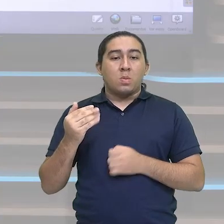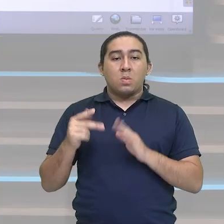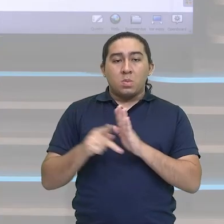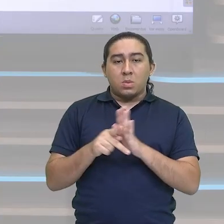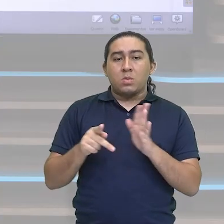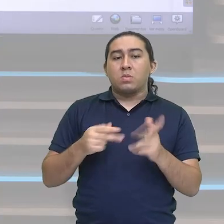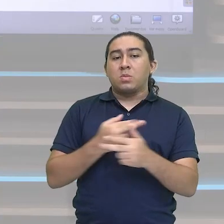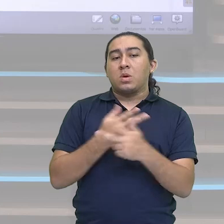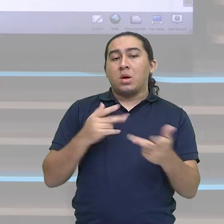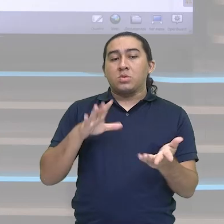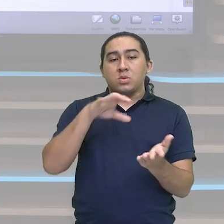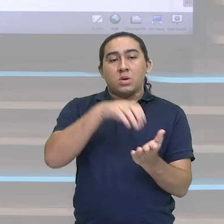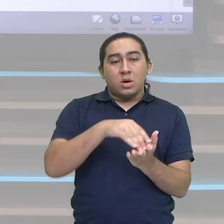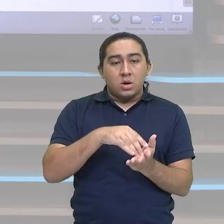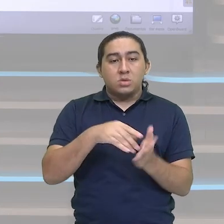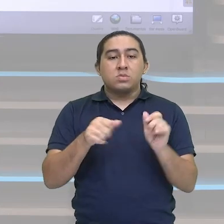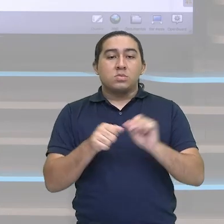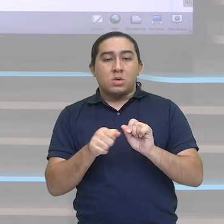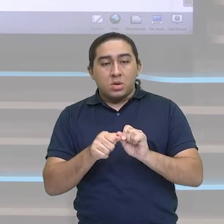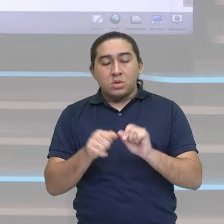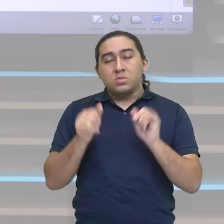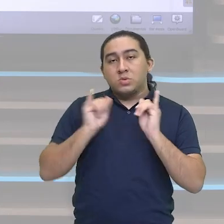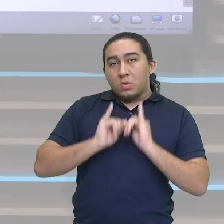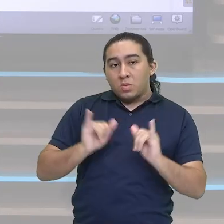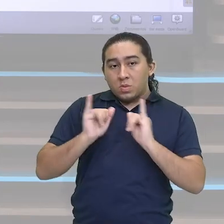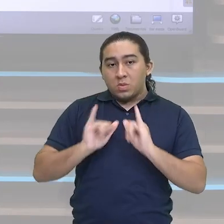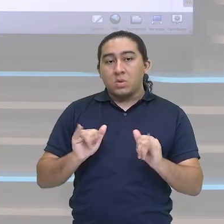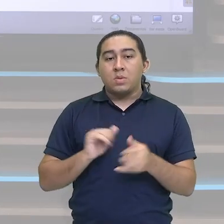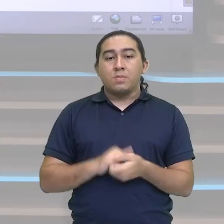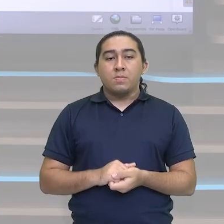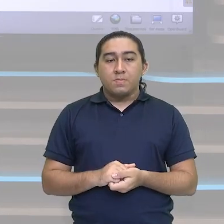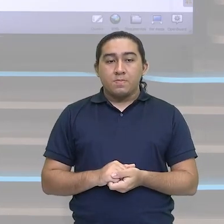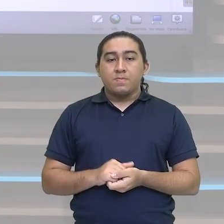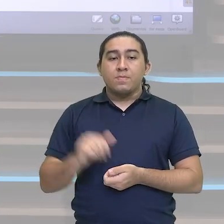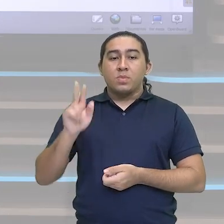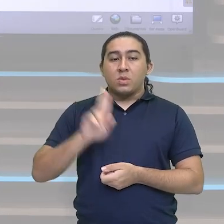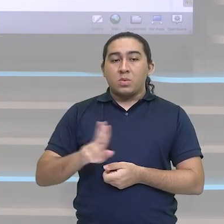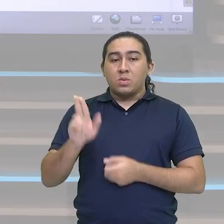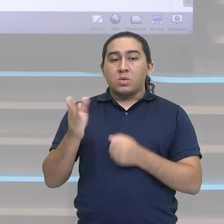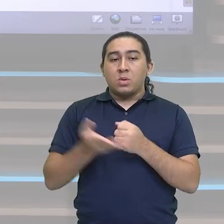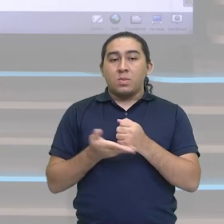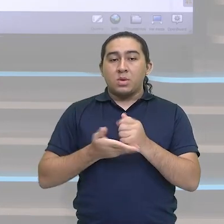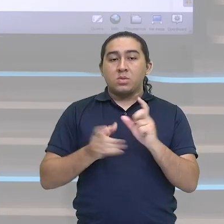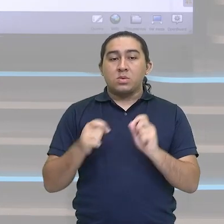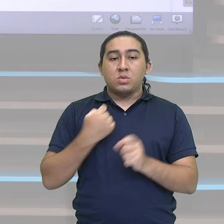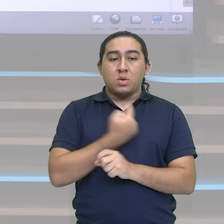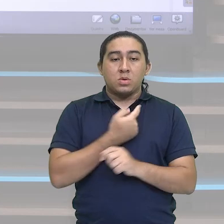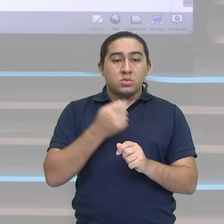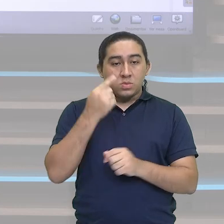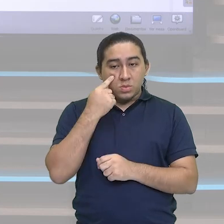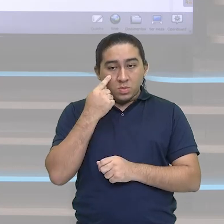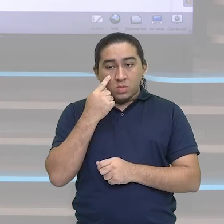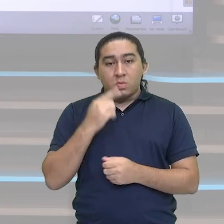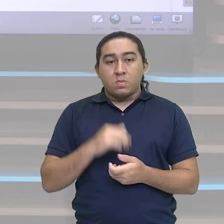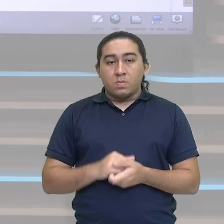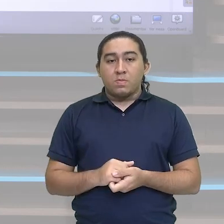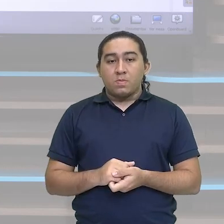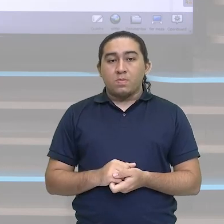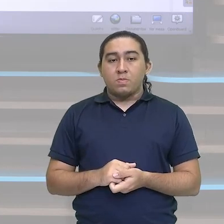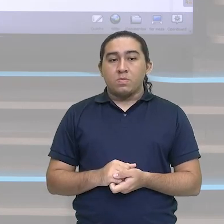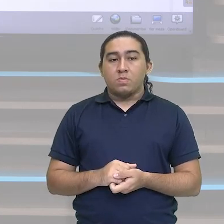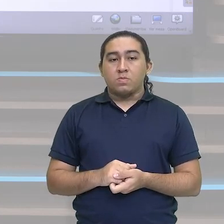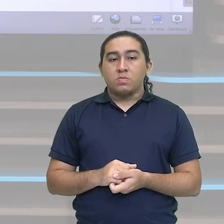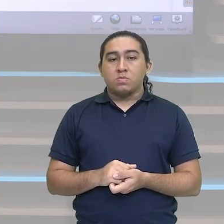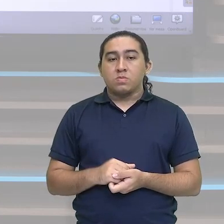né, os órgãos internacionais fazem, usam como base aquilo que nós vimos agora há pouco, tá bom? Então a